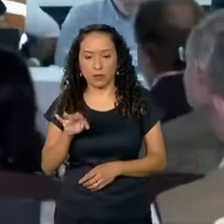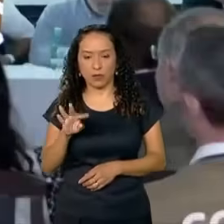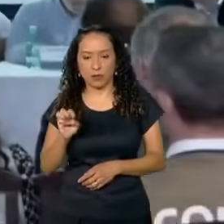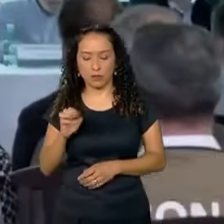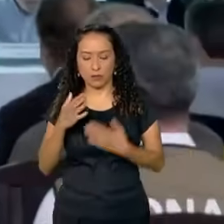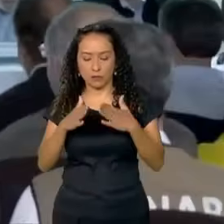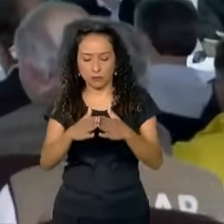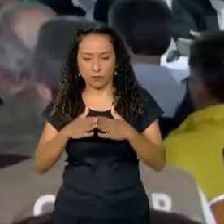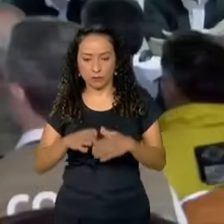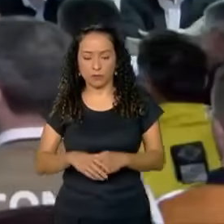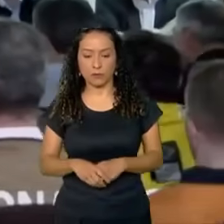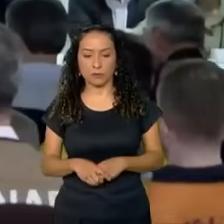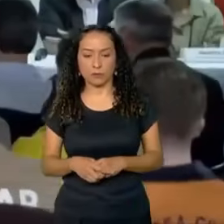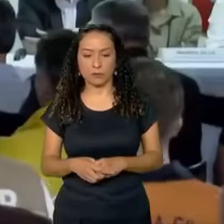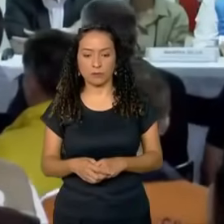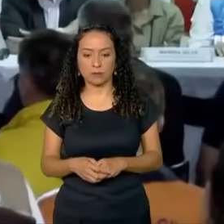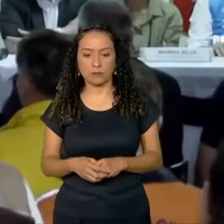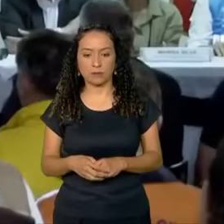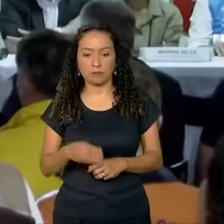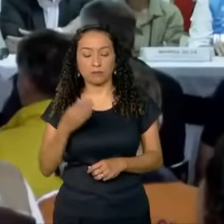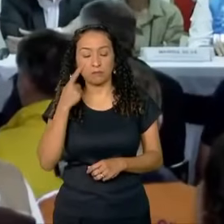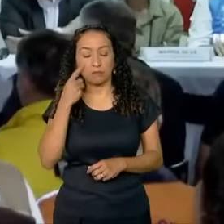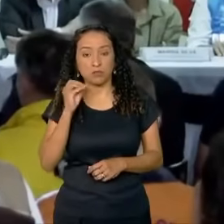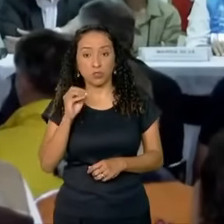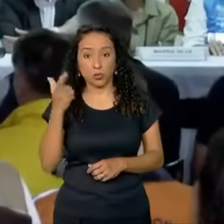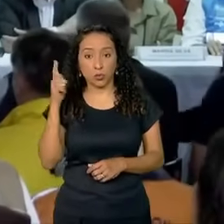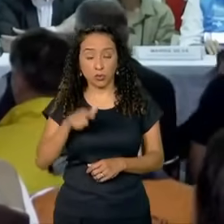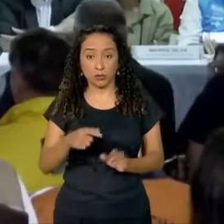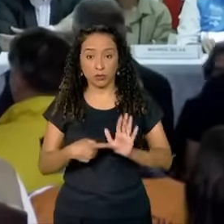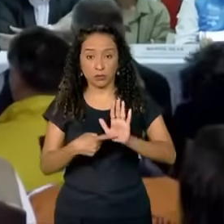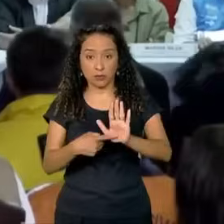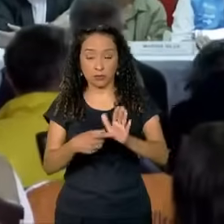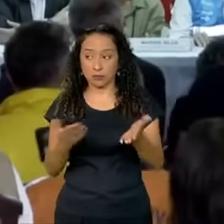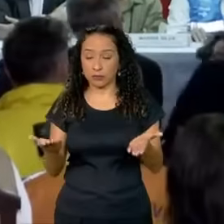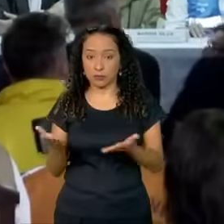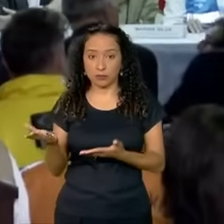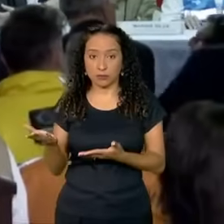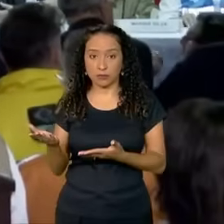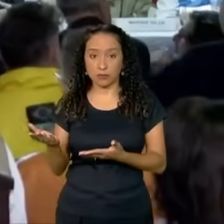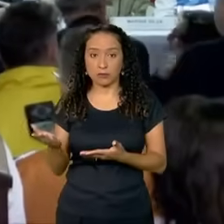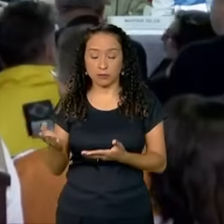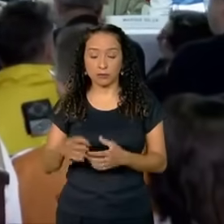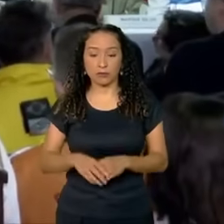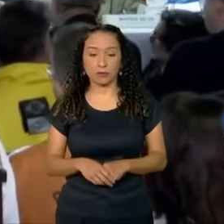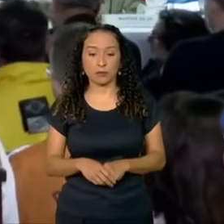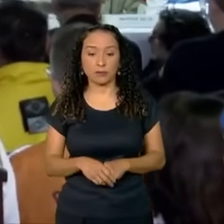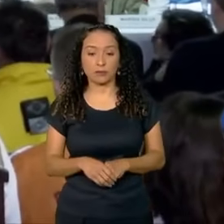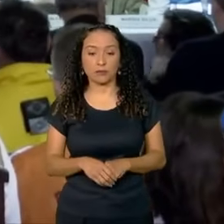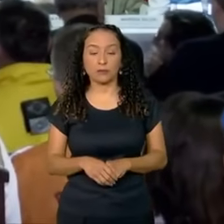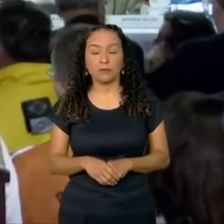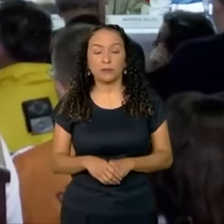Eu penso só vendo onde a gente vai conseguir. Vou conseguir fazer uma apresentação aqui? Tá.